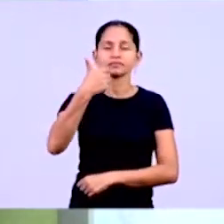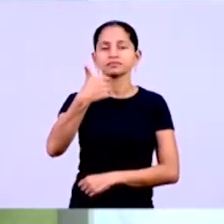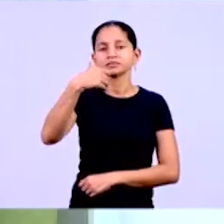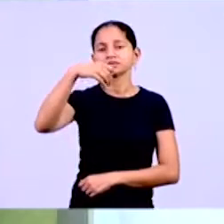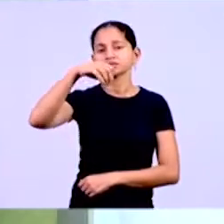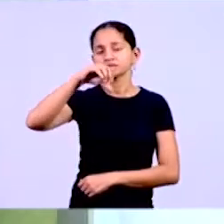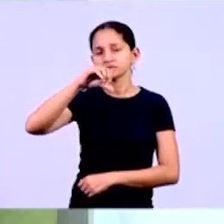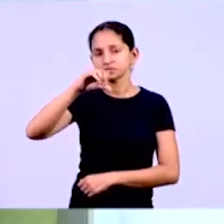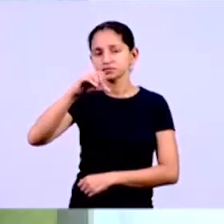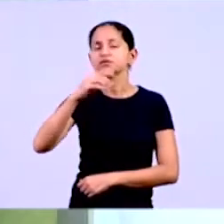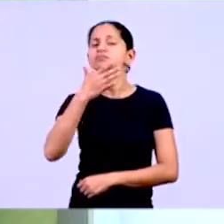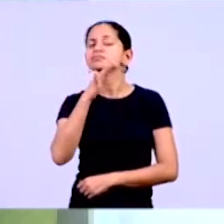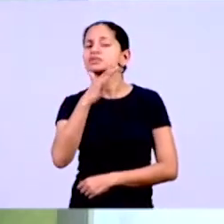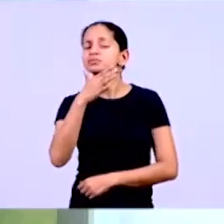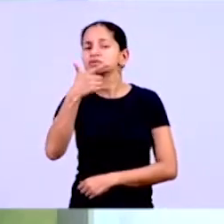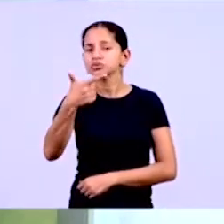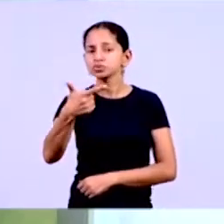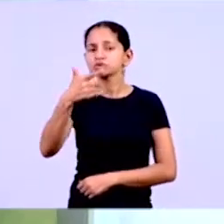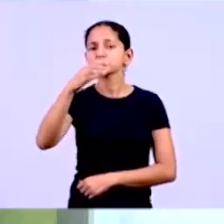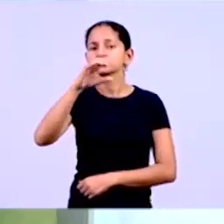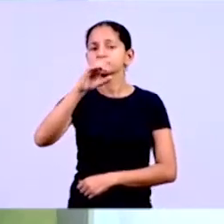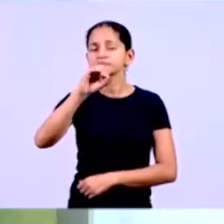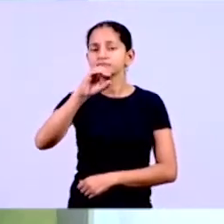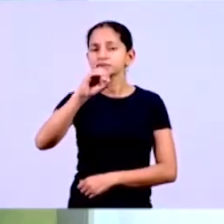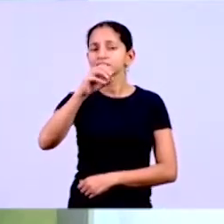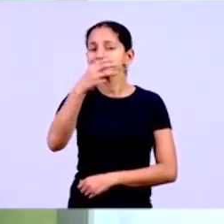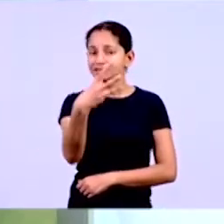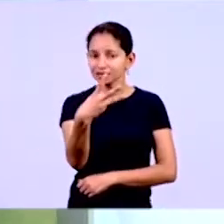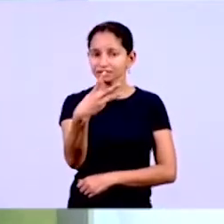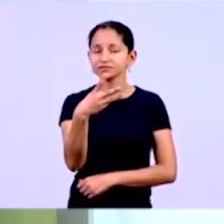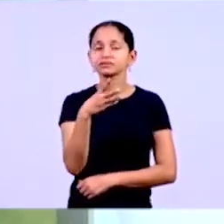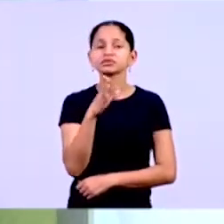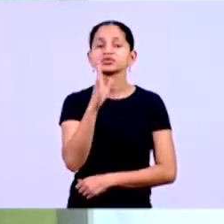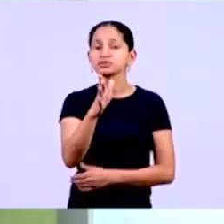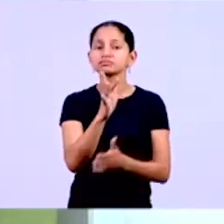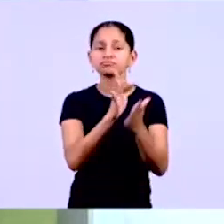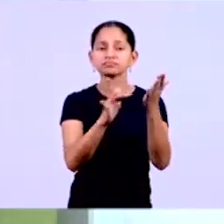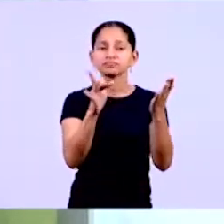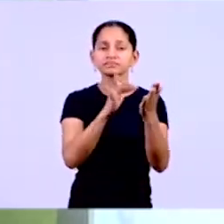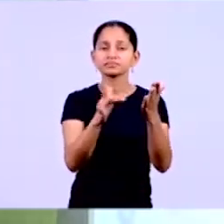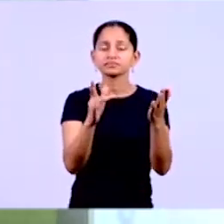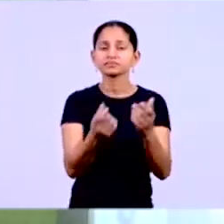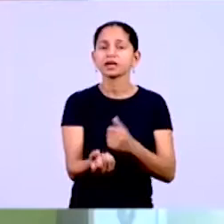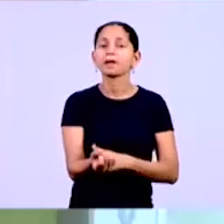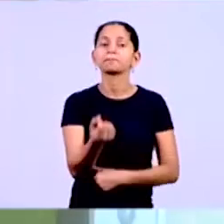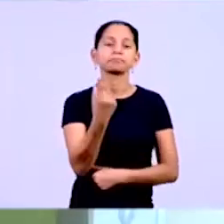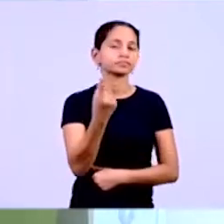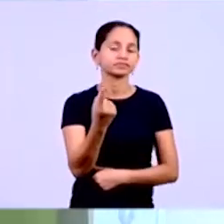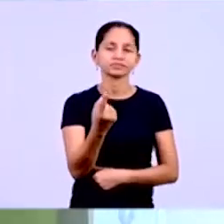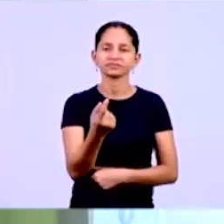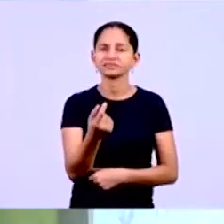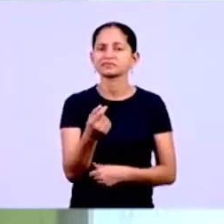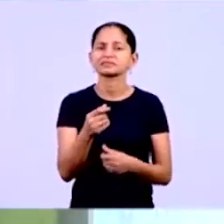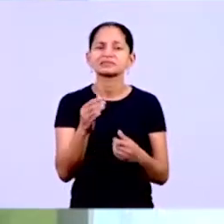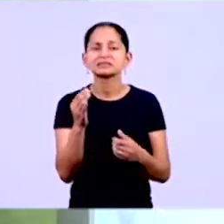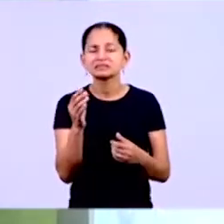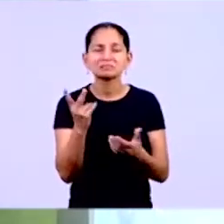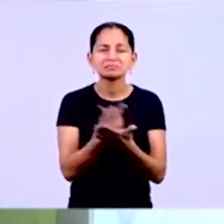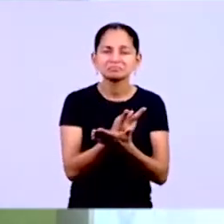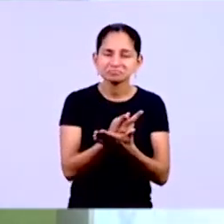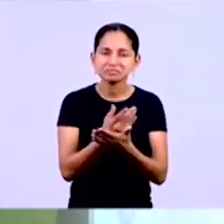em 2003, eu acho, ele já tinha uma versão para tablet, só que é um tablet absurdamente